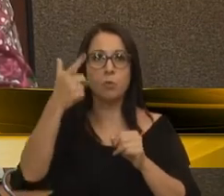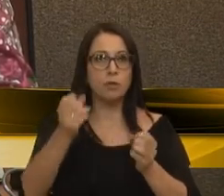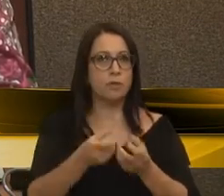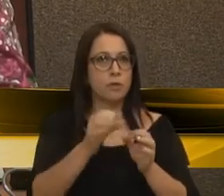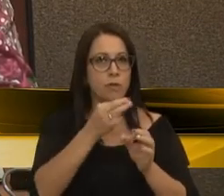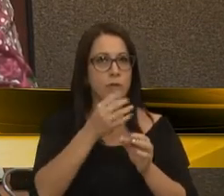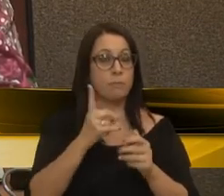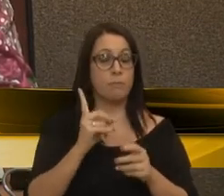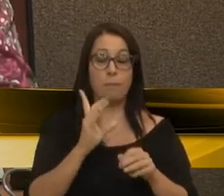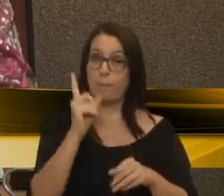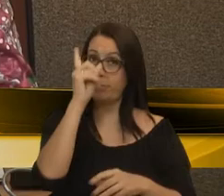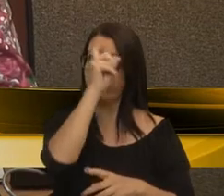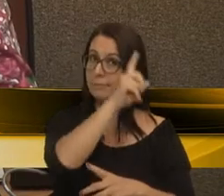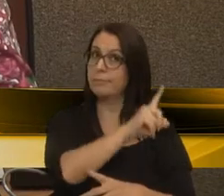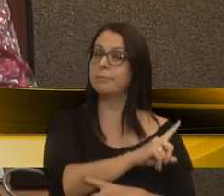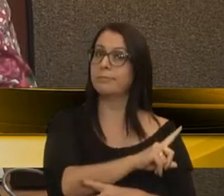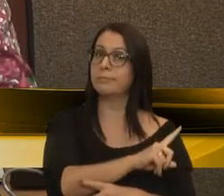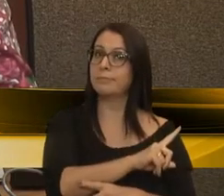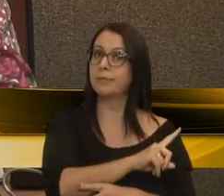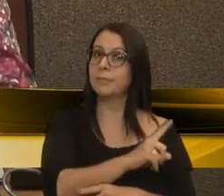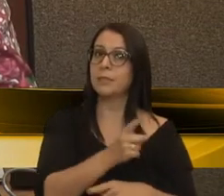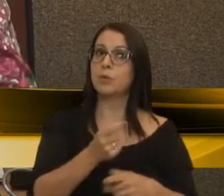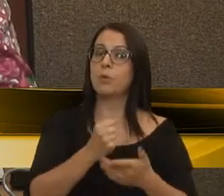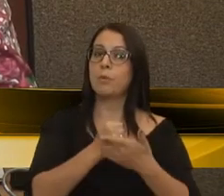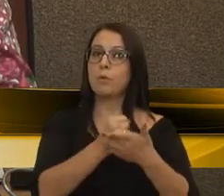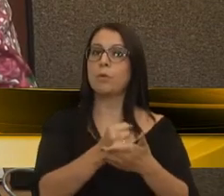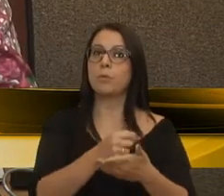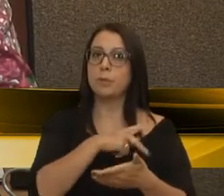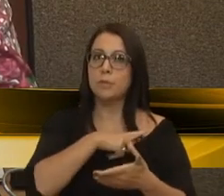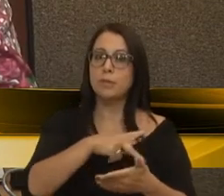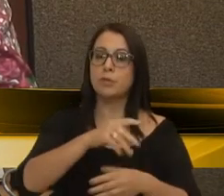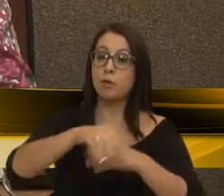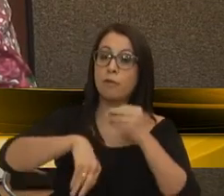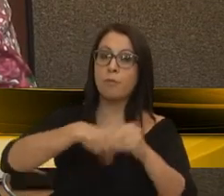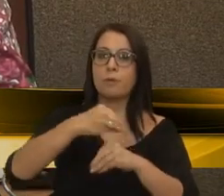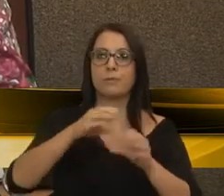gente vai ter muitas dificuldades com patrocinadores, com presidente,